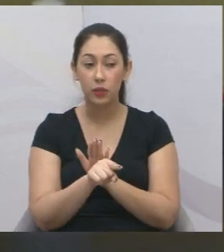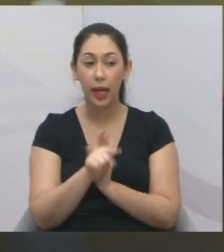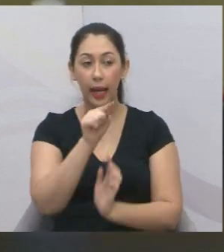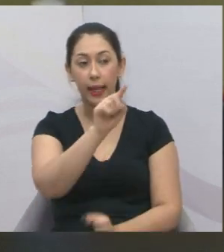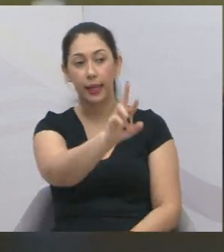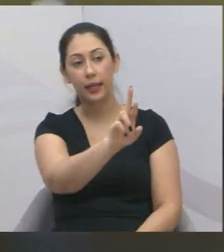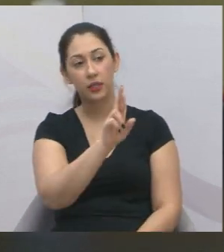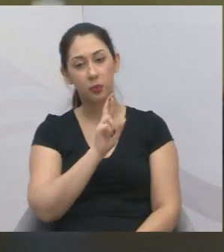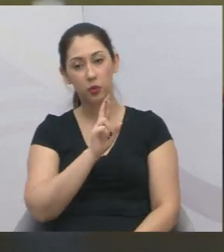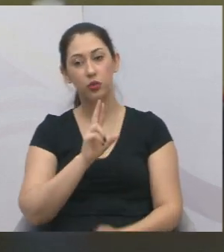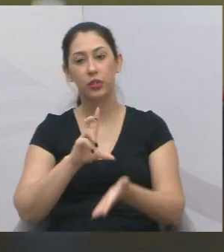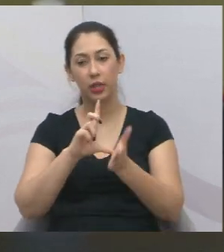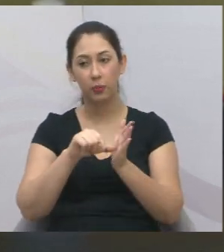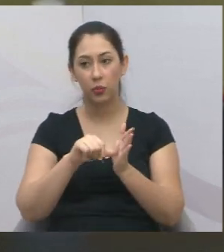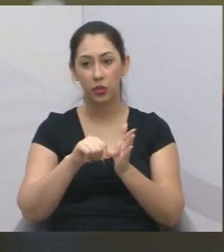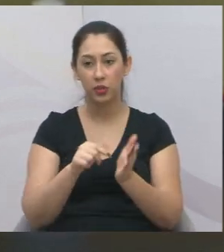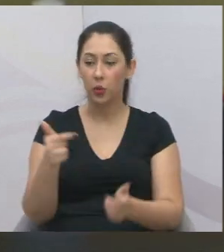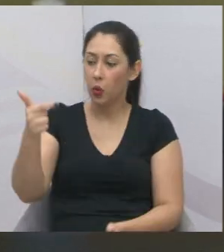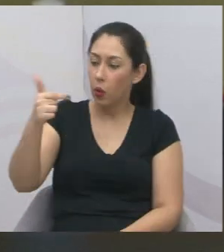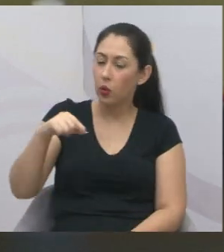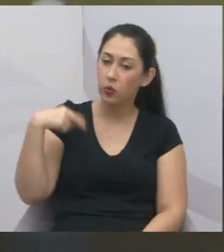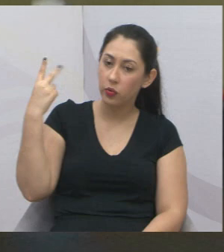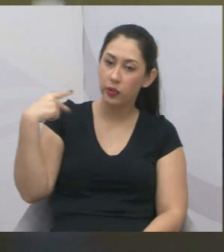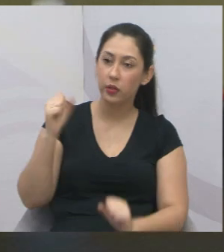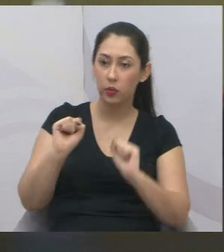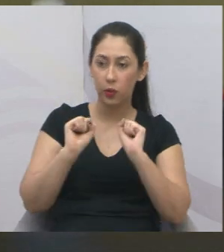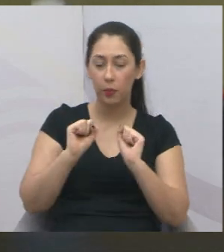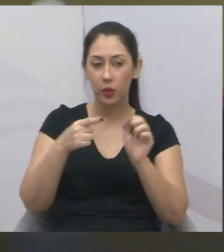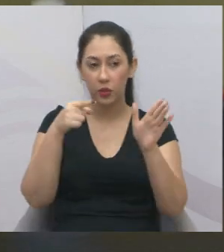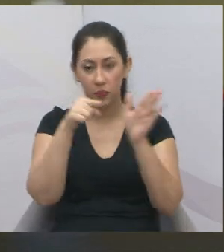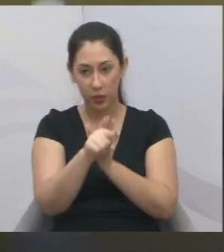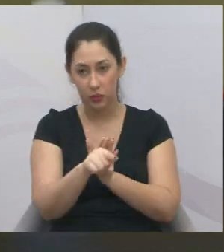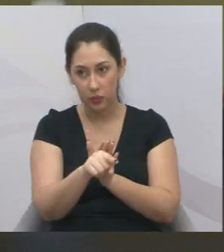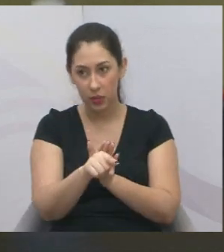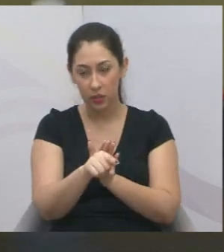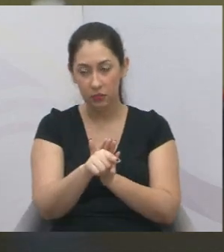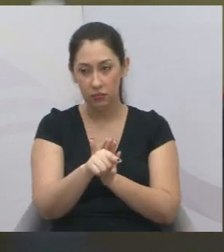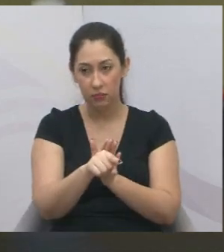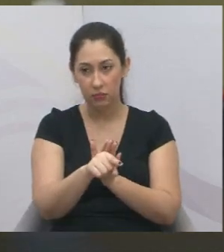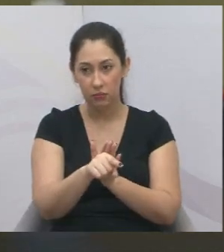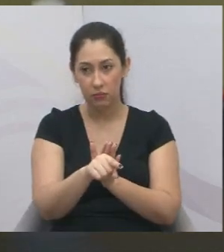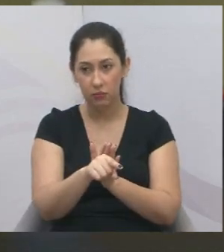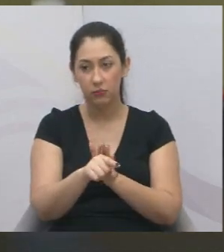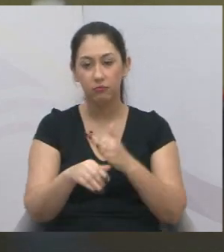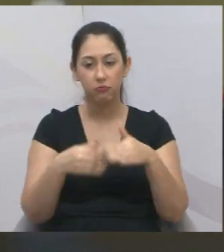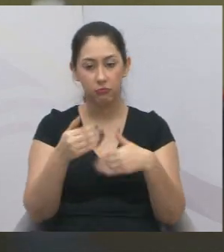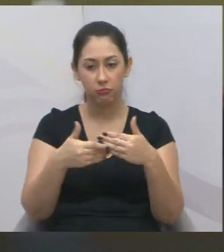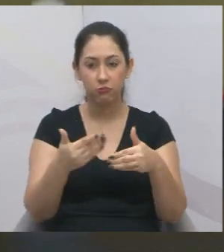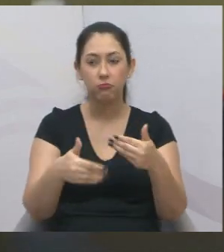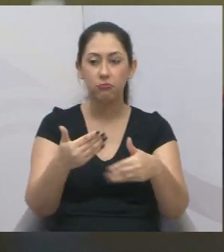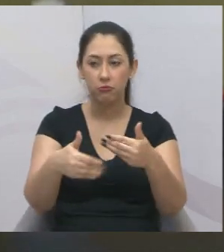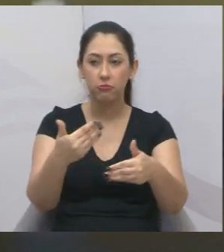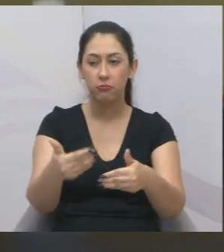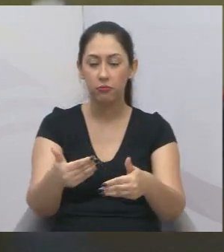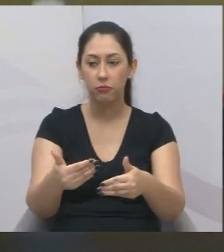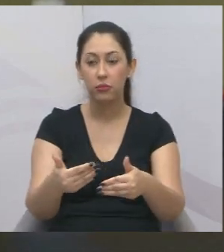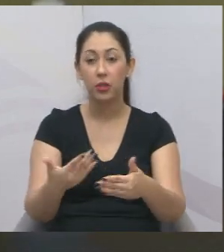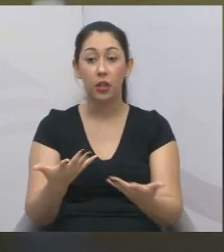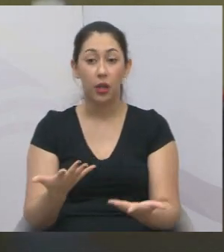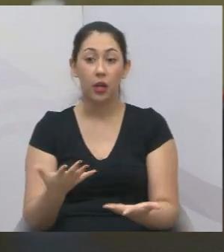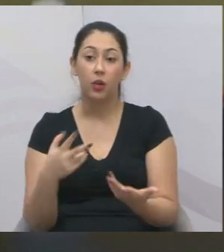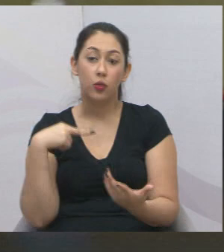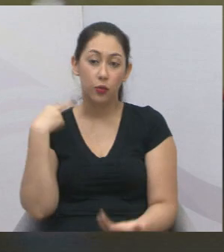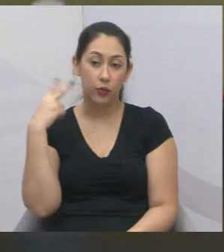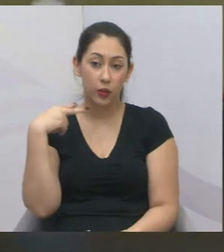responde e já passa a palavra para outro vereador fazer também uma pergunta, assim sucessivamente, de maneira que os